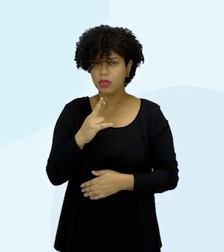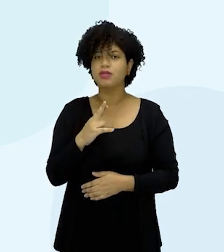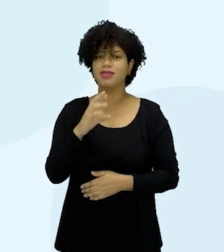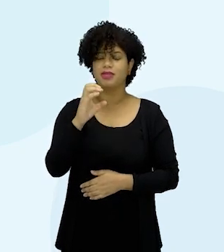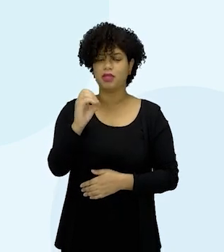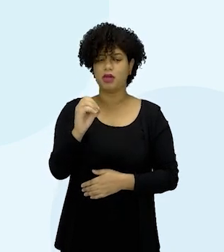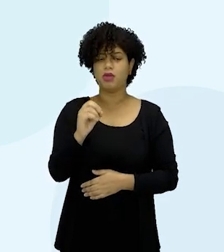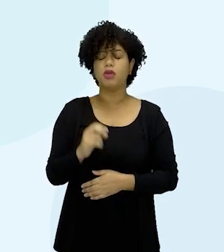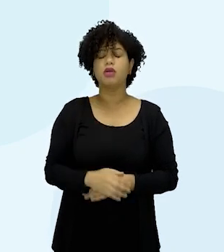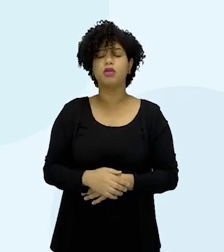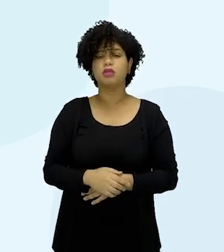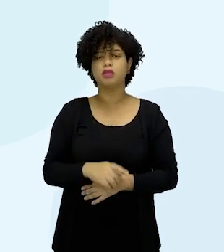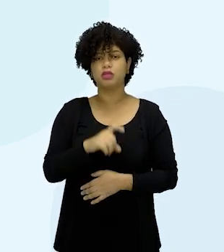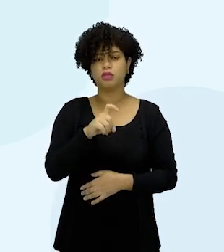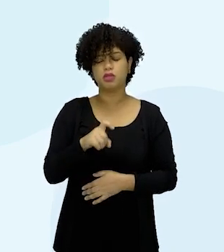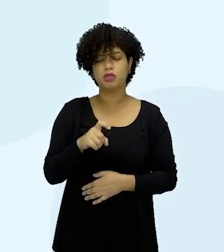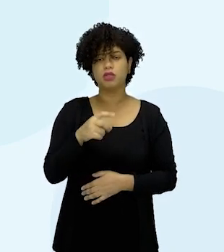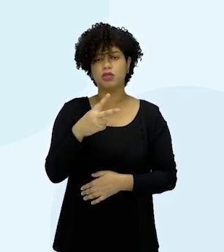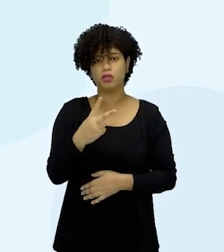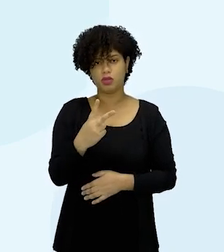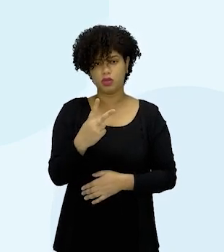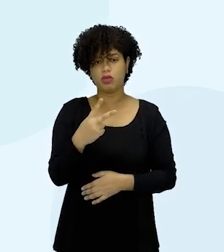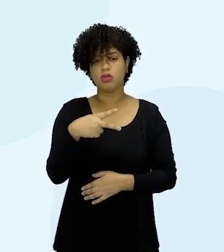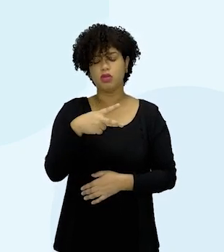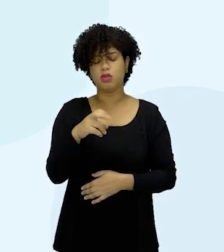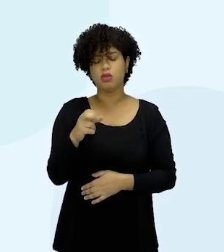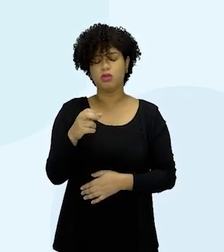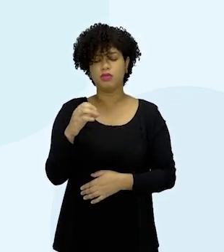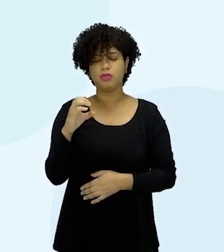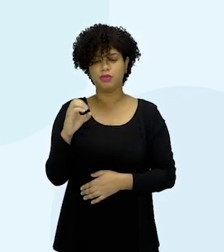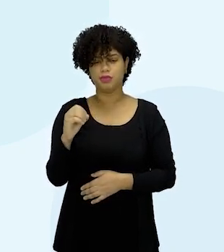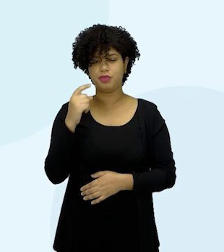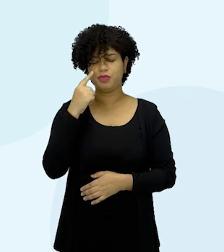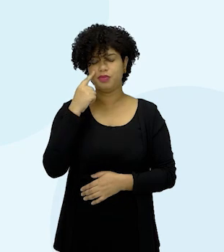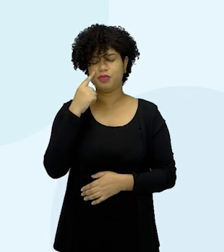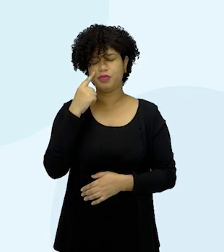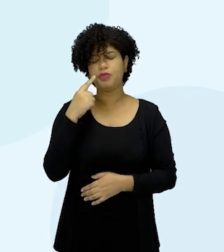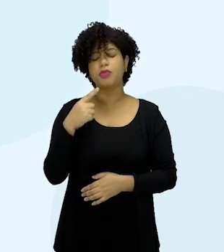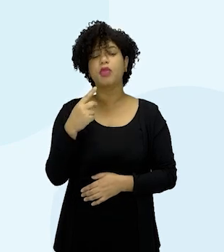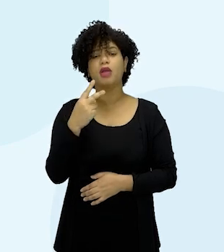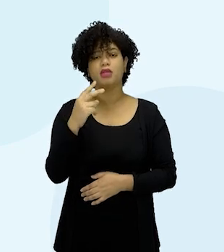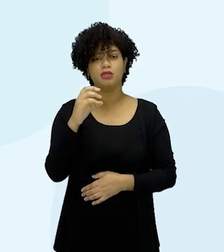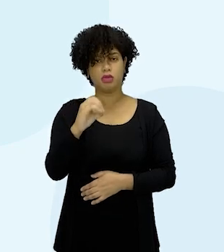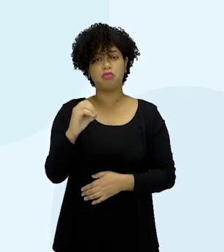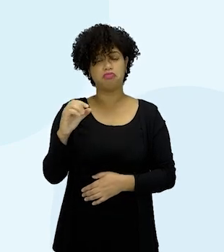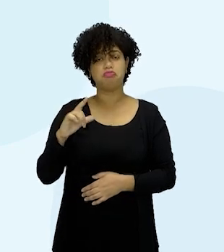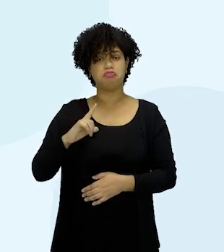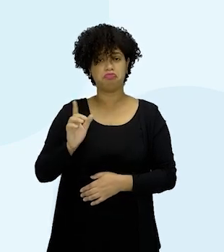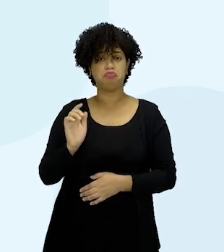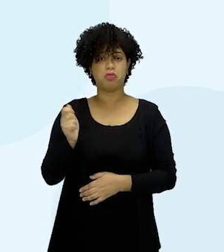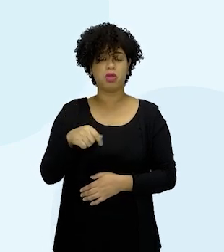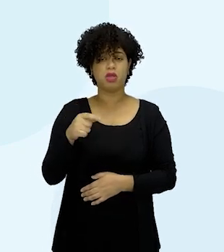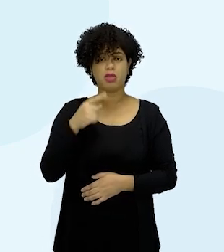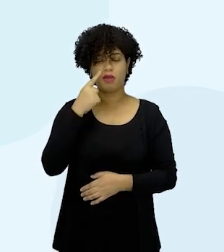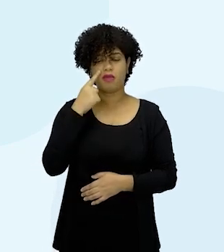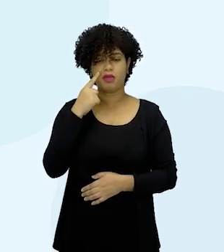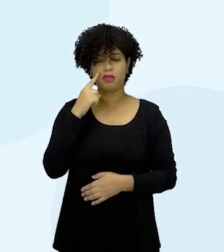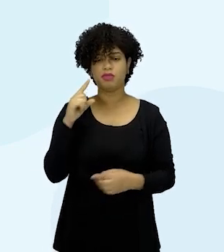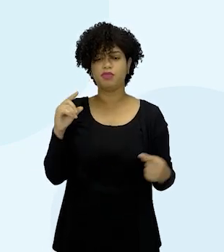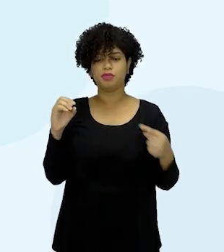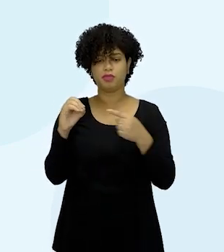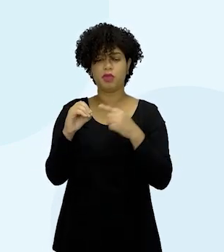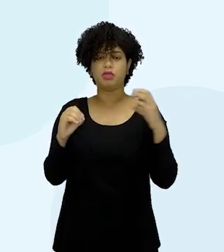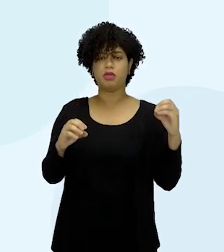meu x2, que é 0, vai estar ligado com 0. Bom, 0 do primeiro conjunto tem, 0 do segundo conjunto também tem. Então, consigo fazer a setinha. Tá